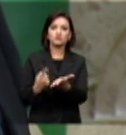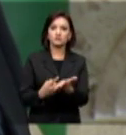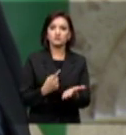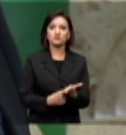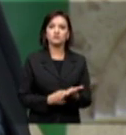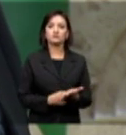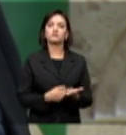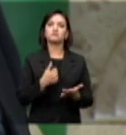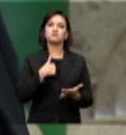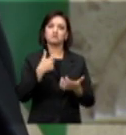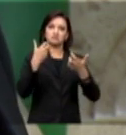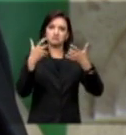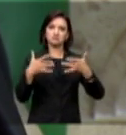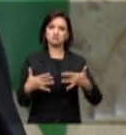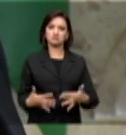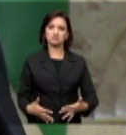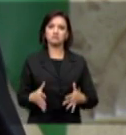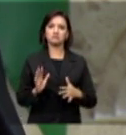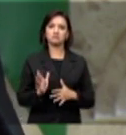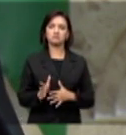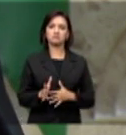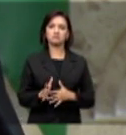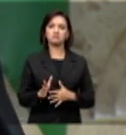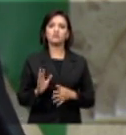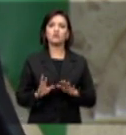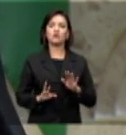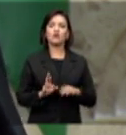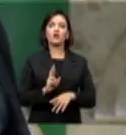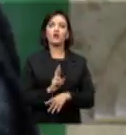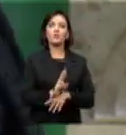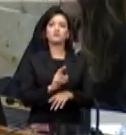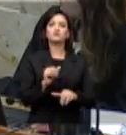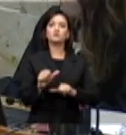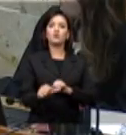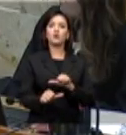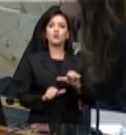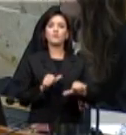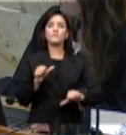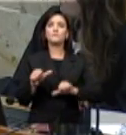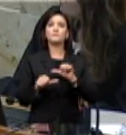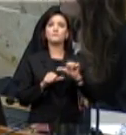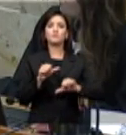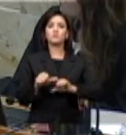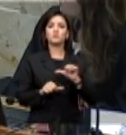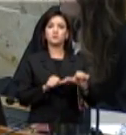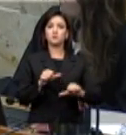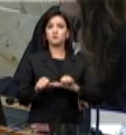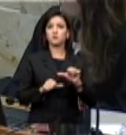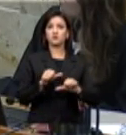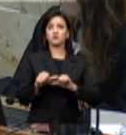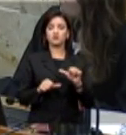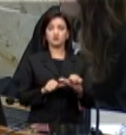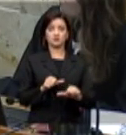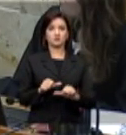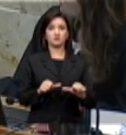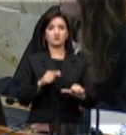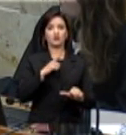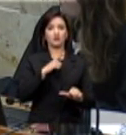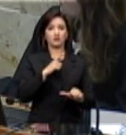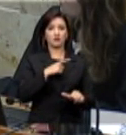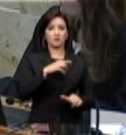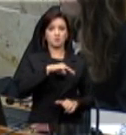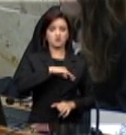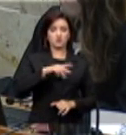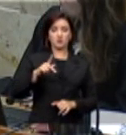ora apresento a Vossas Excelências representam uma mudança de paradigma no que toca à atuação do Ministério Público